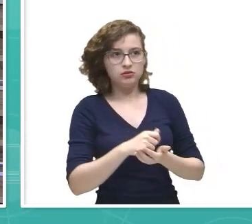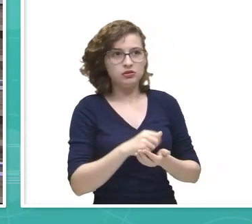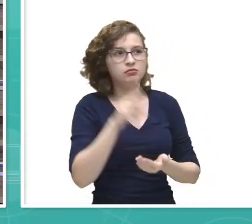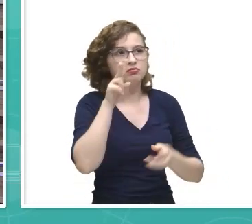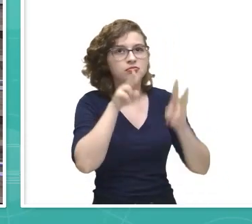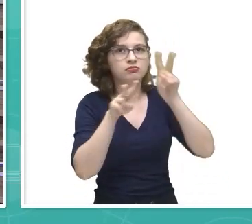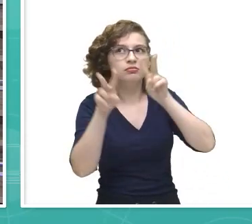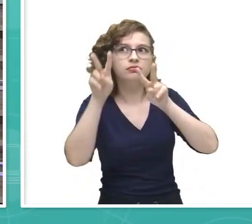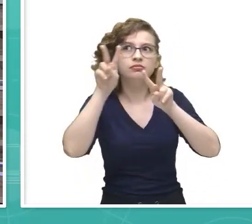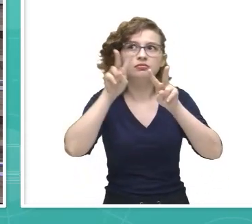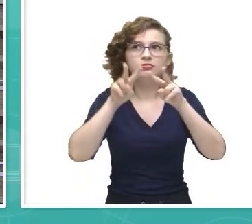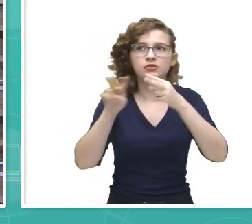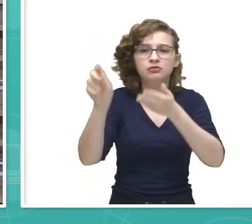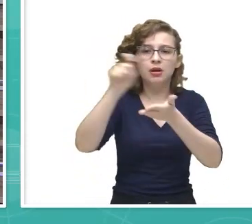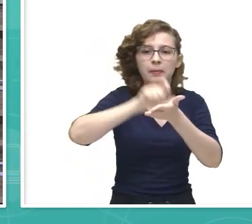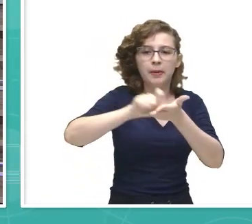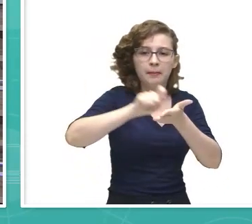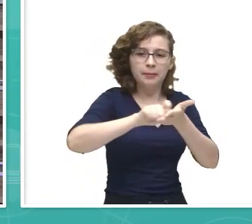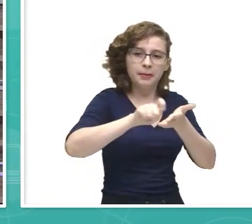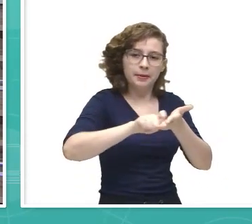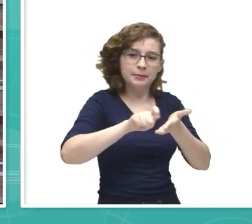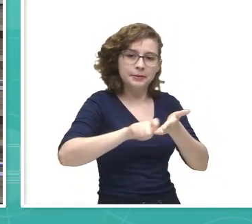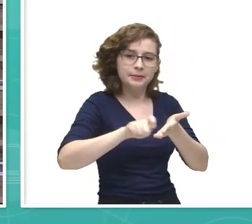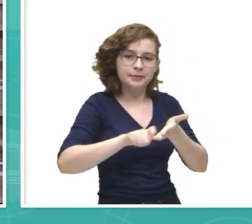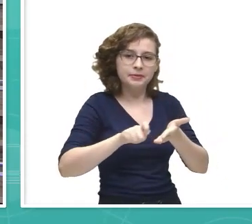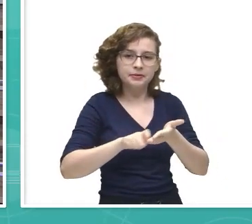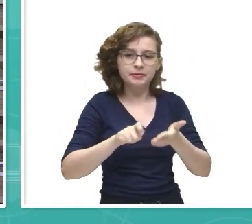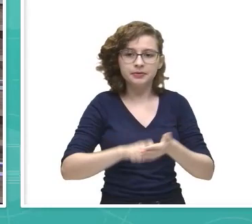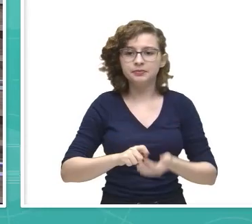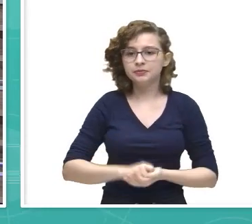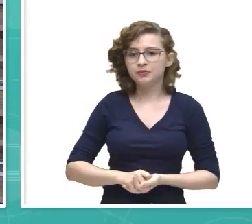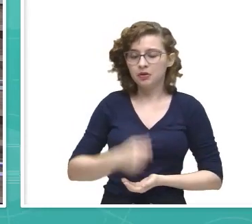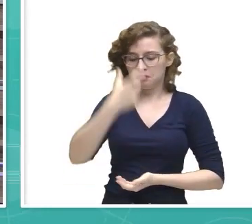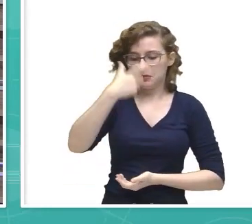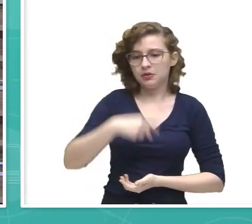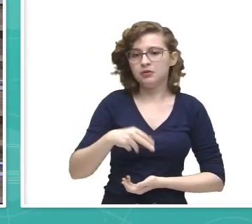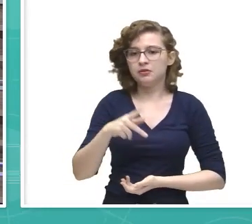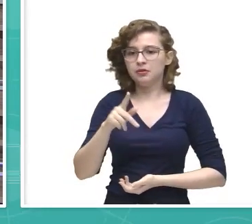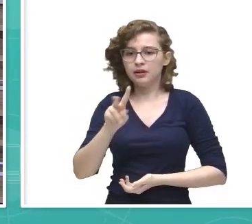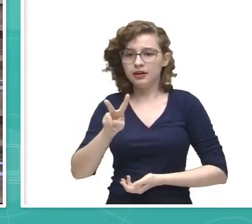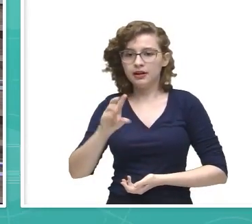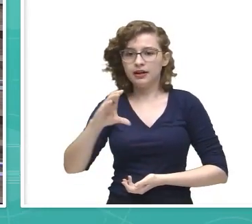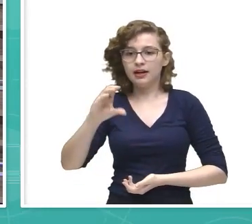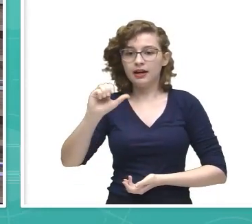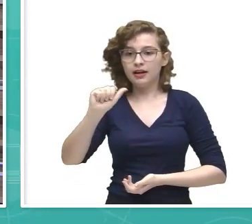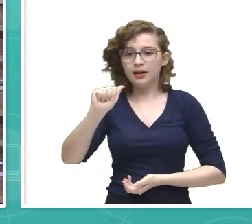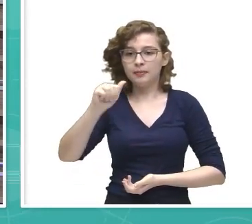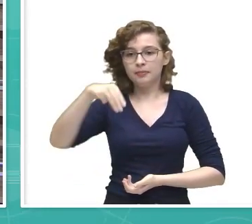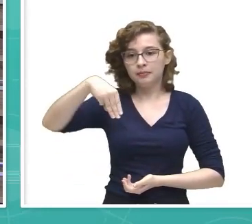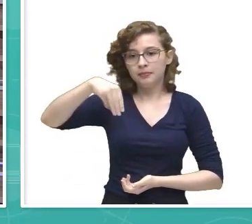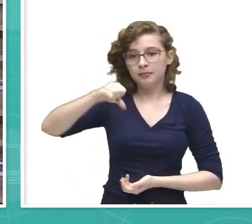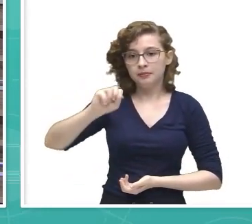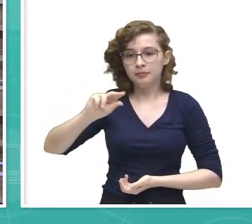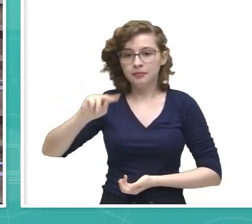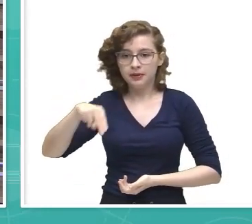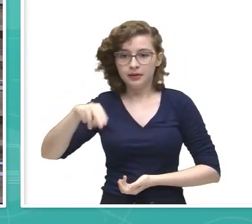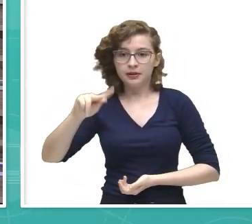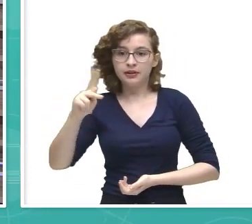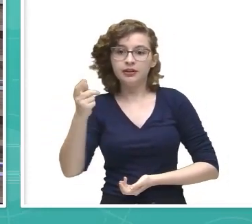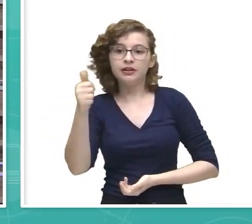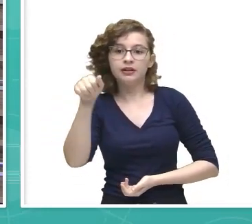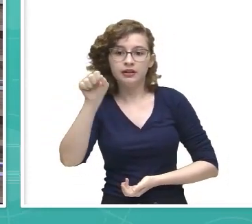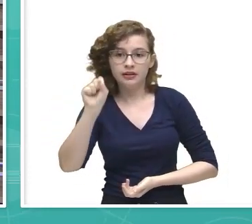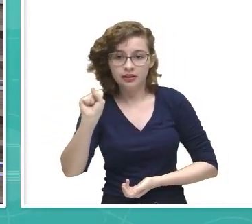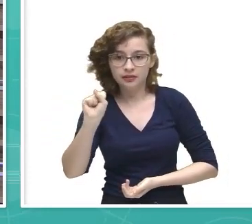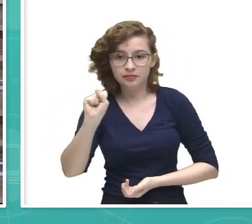isso, que fazia esses relatos, que foi conhecido como Pero Vaz de Caminha. Qual era a função do Caminha, gente, na expedição de Cabral?